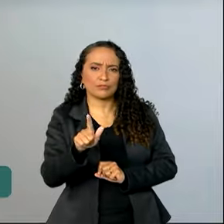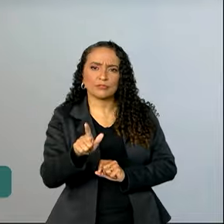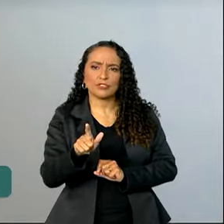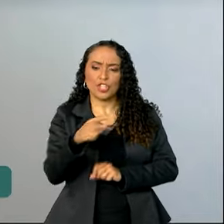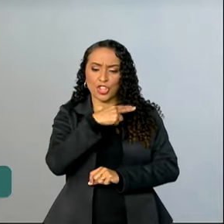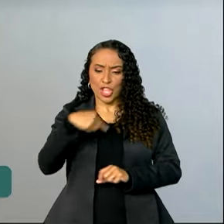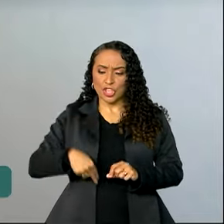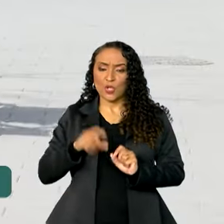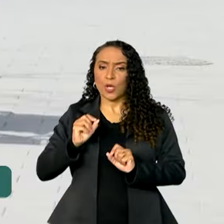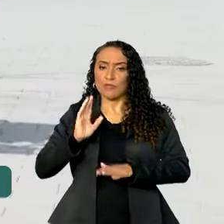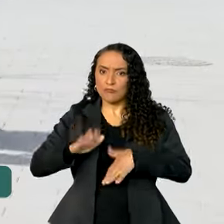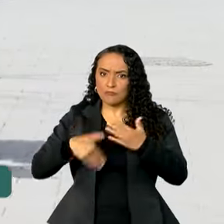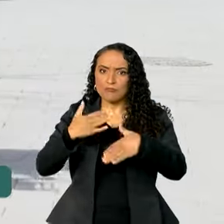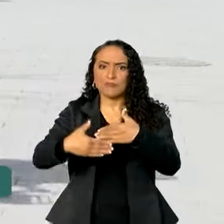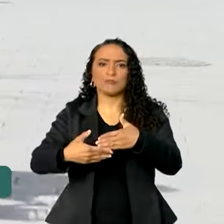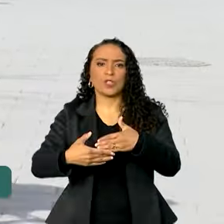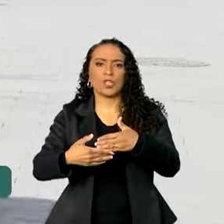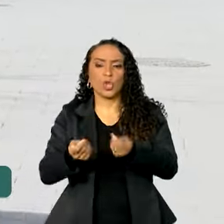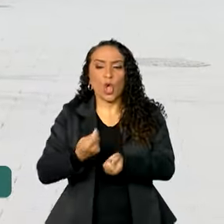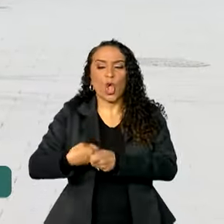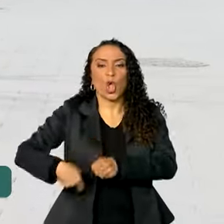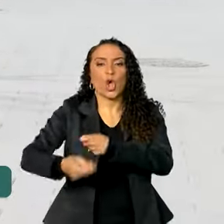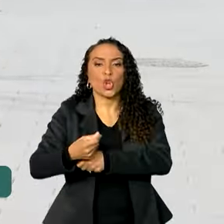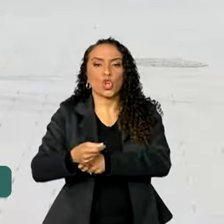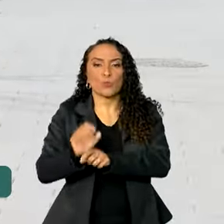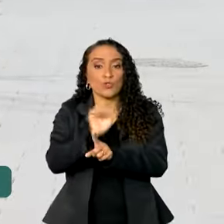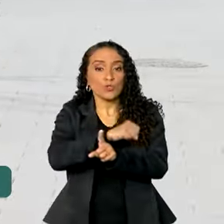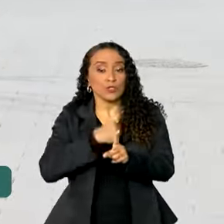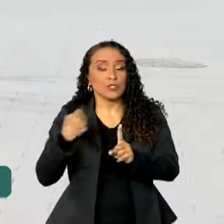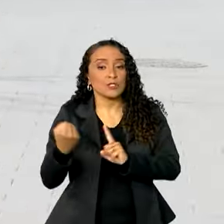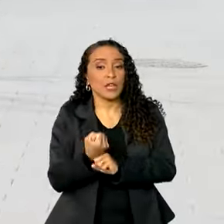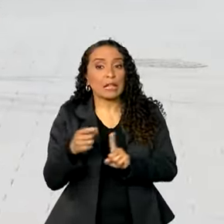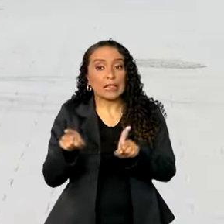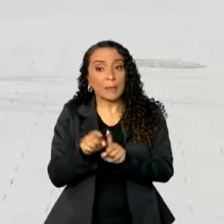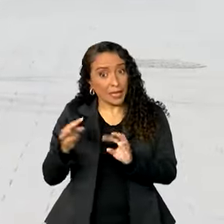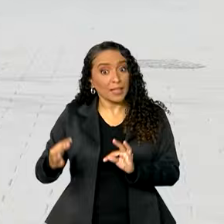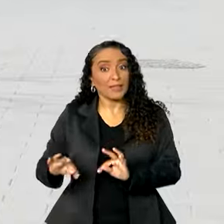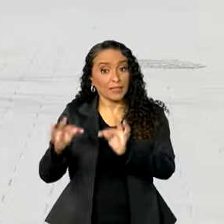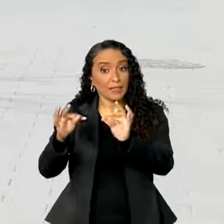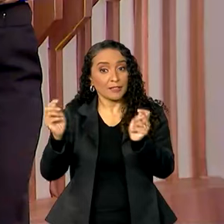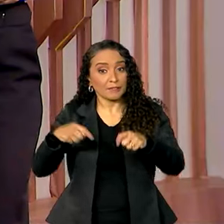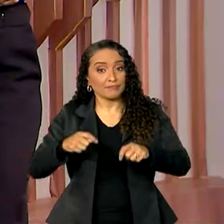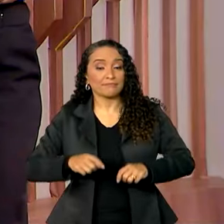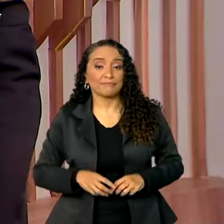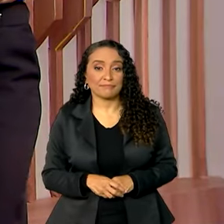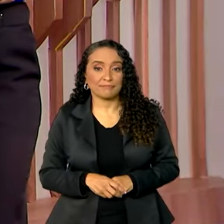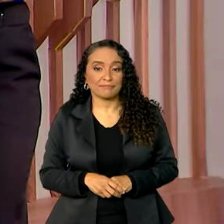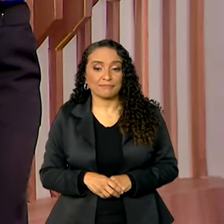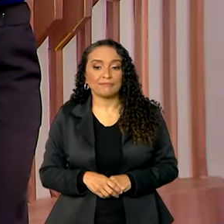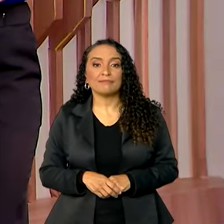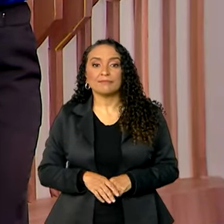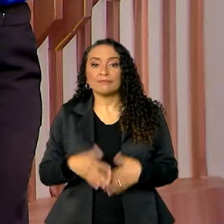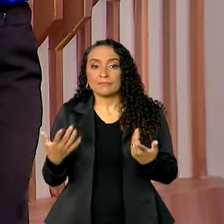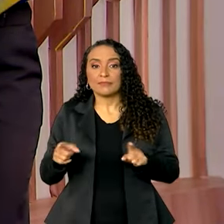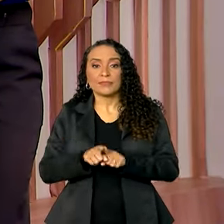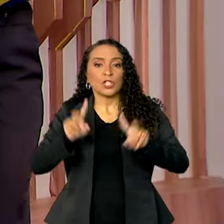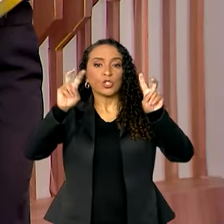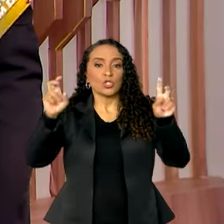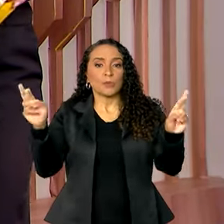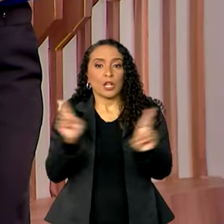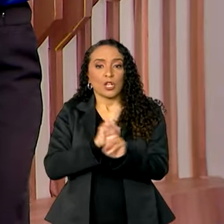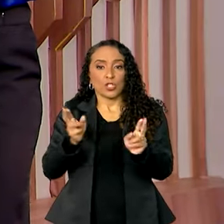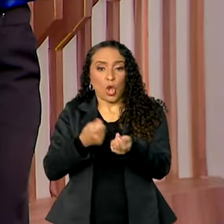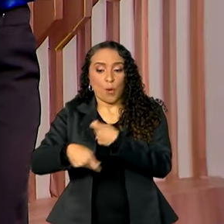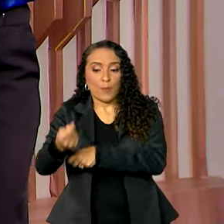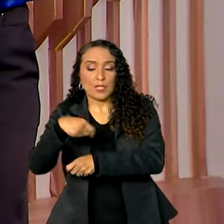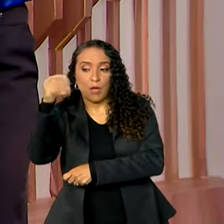em termos de desenvolvimento econômico, social e tecnológico. E ainda sobre as relações